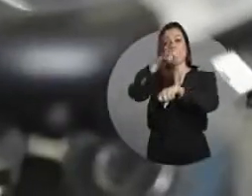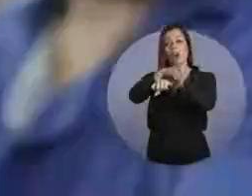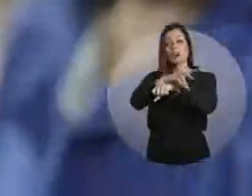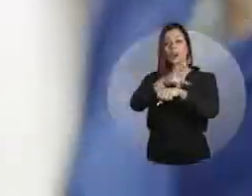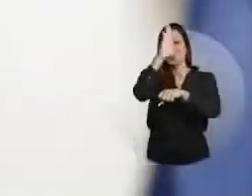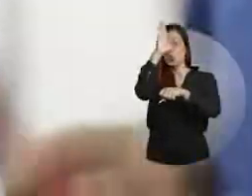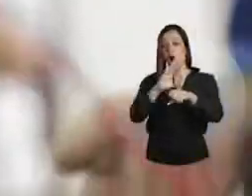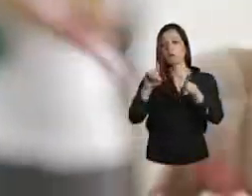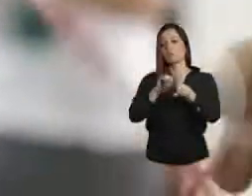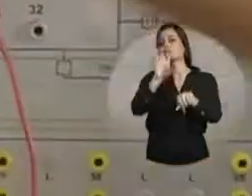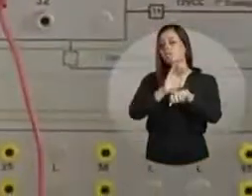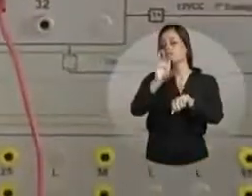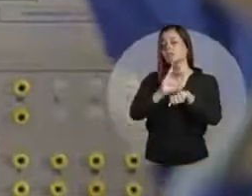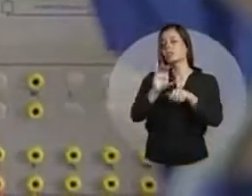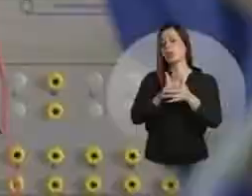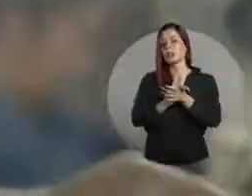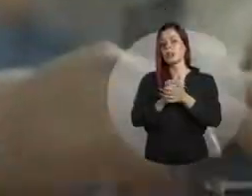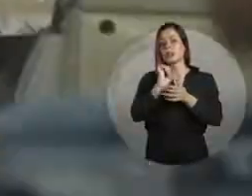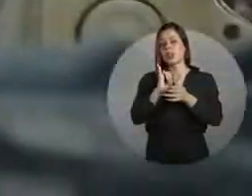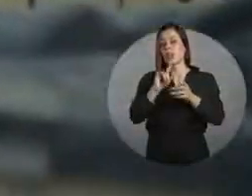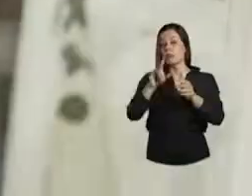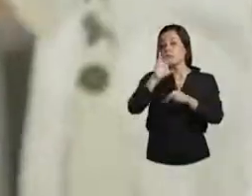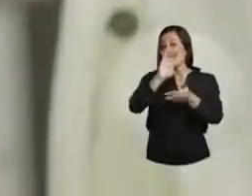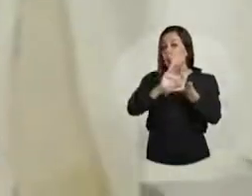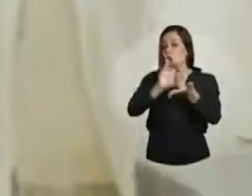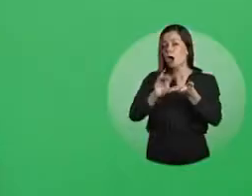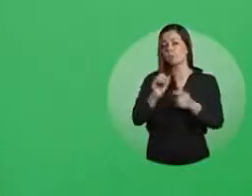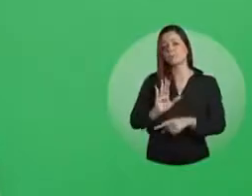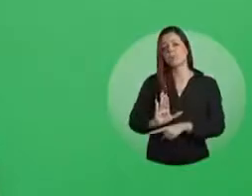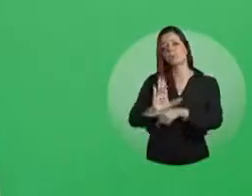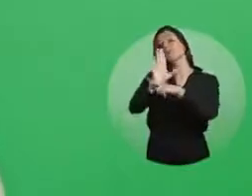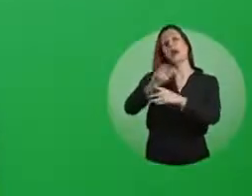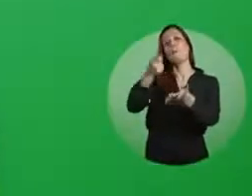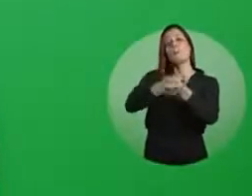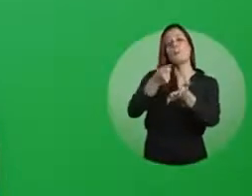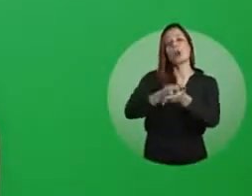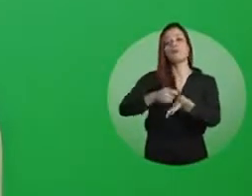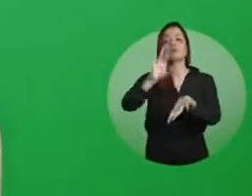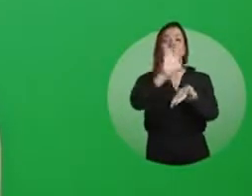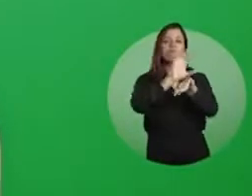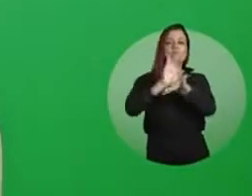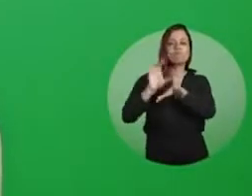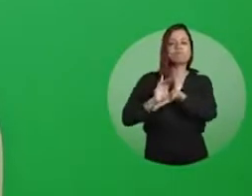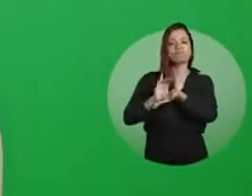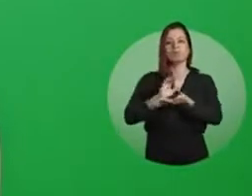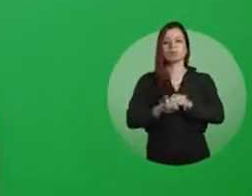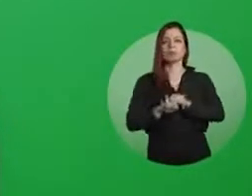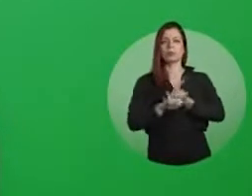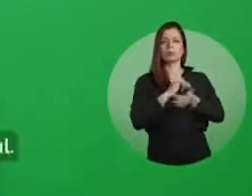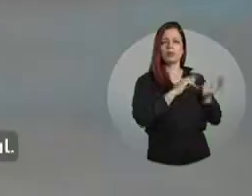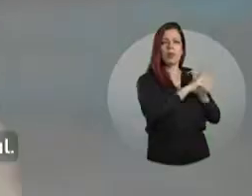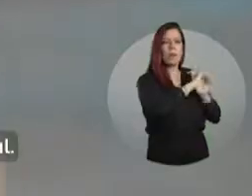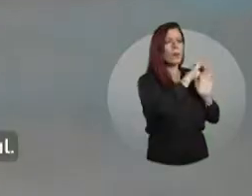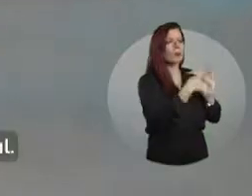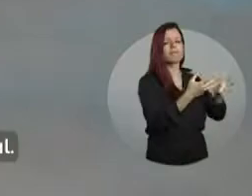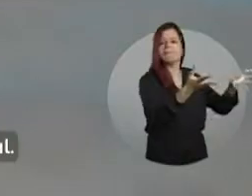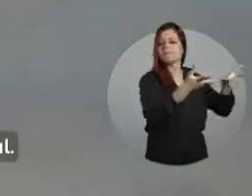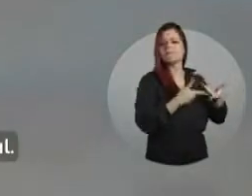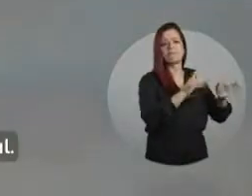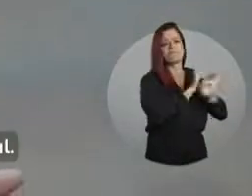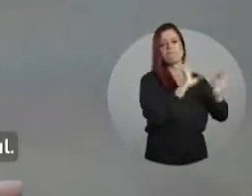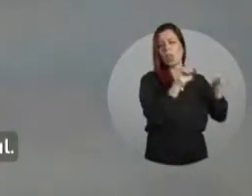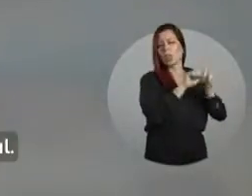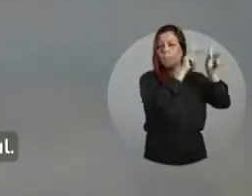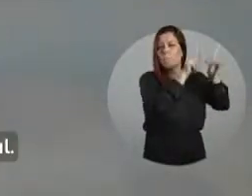mil vagas em cursos gratuitos. Quem tem uma renda baixa vai contar com uma ajuda de custo para ajudar a pagar as contas durante a formação. Esse projeto